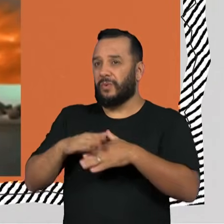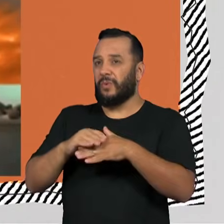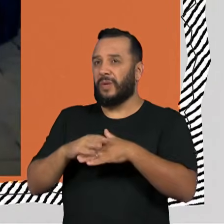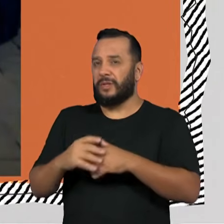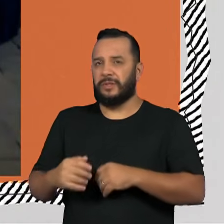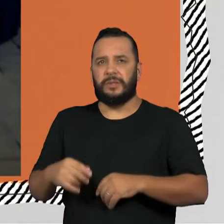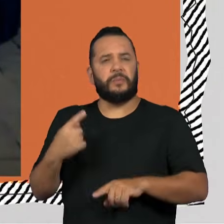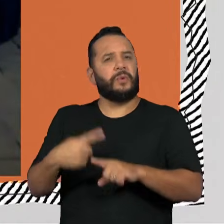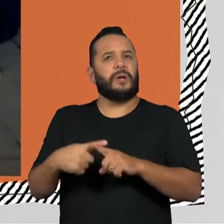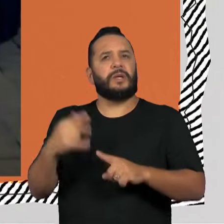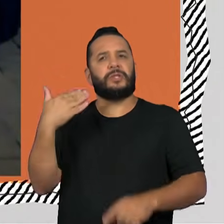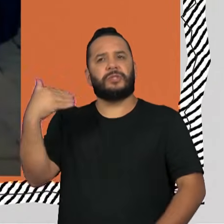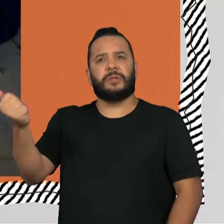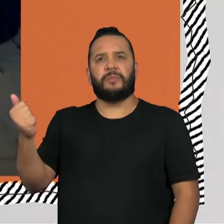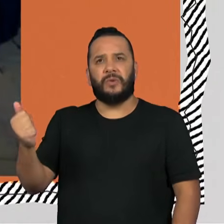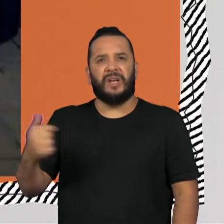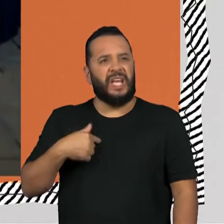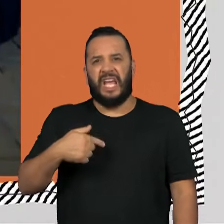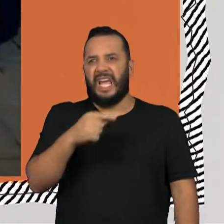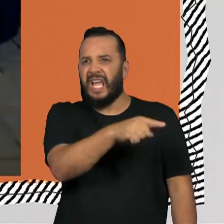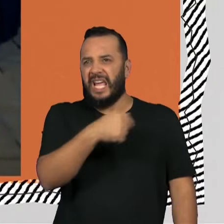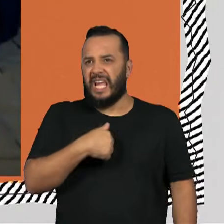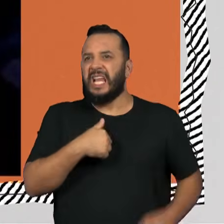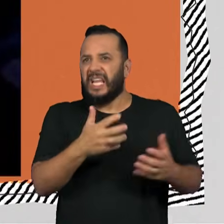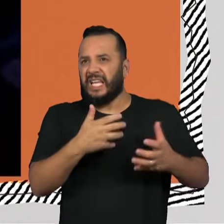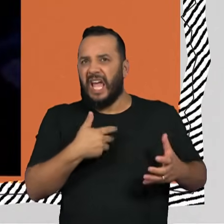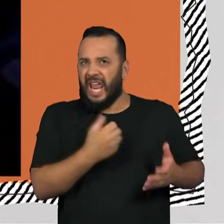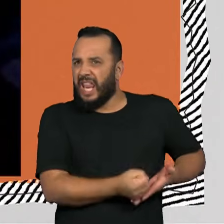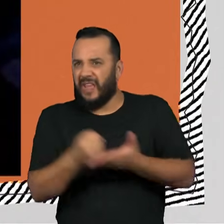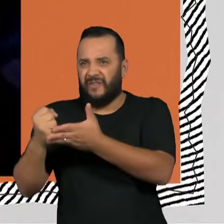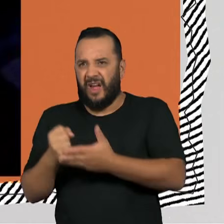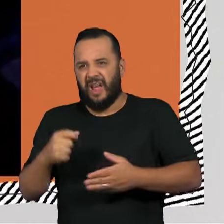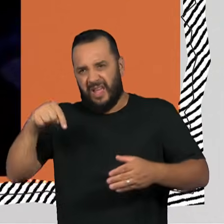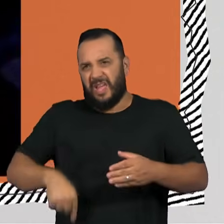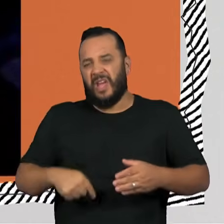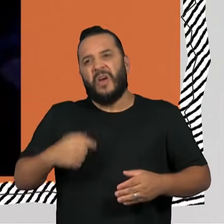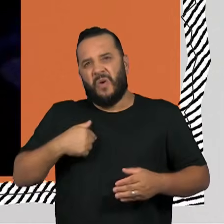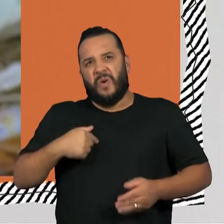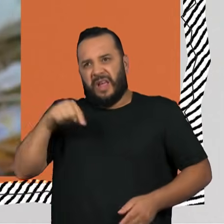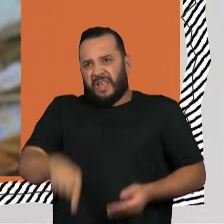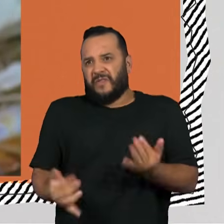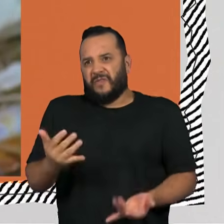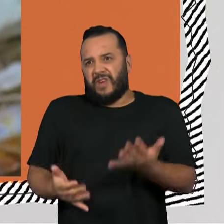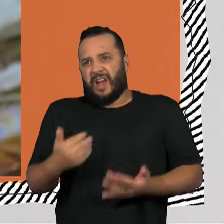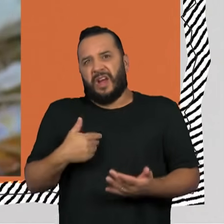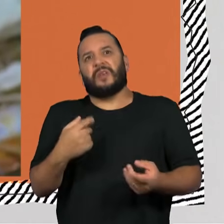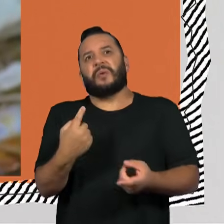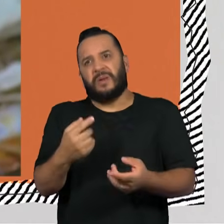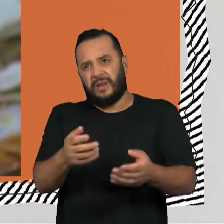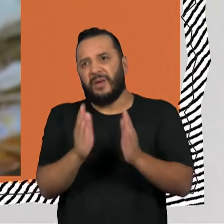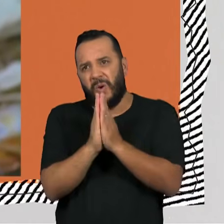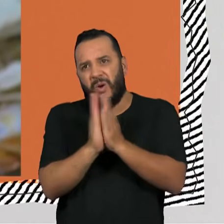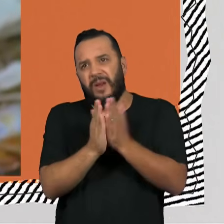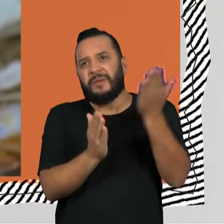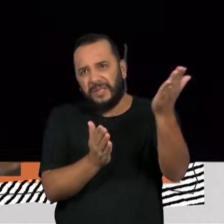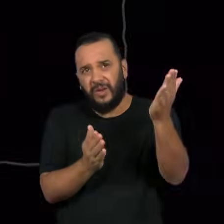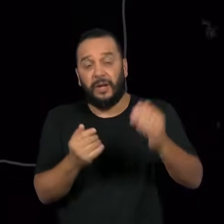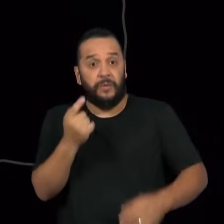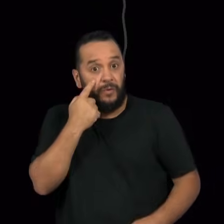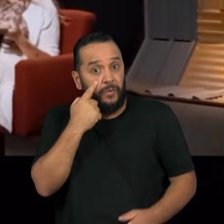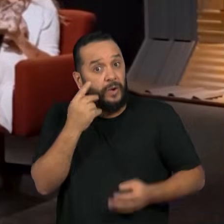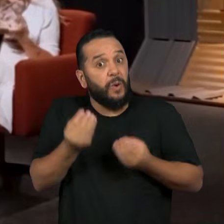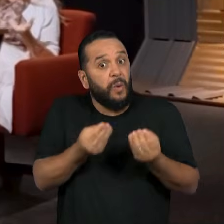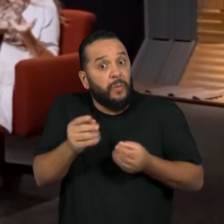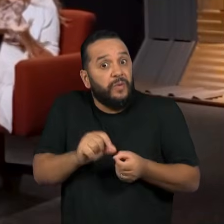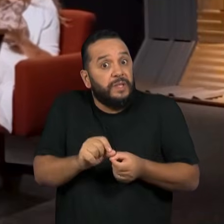chamou, João? É que esse filho de chocadeira quer levar a gente pro inferno. Eu só podia me pegar com a senhora mesmo. Vou ver o que eu posso fazer.